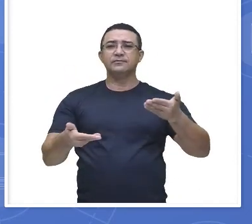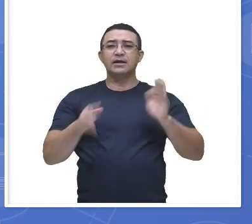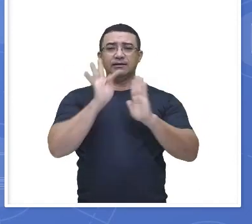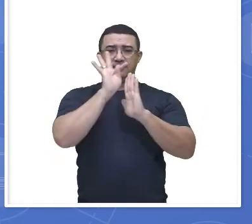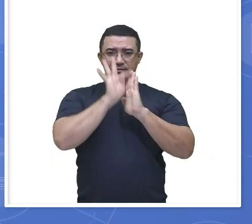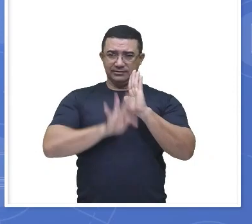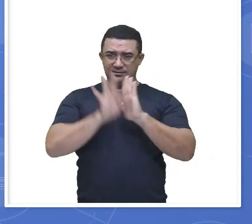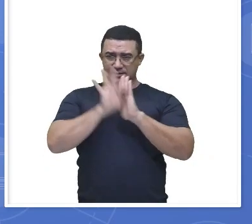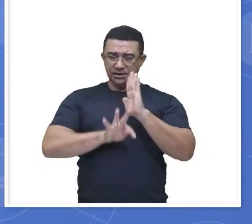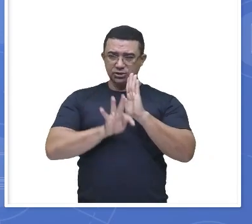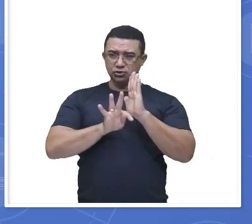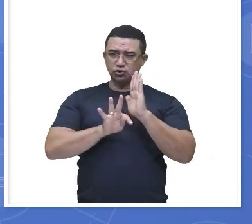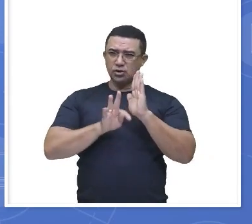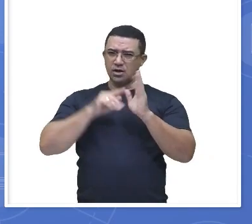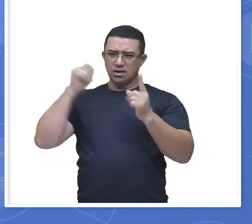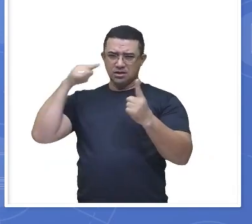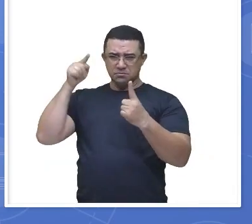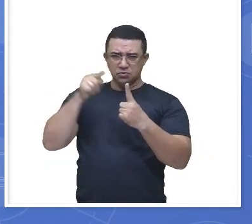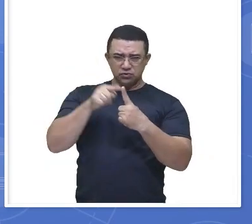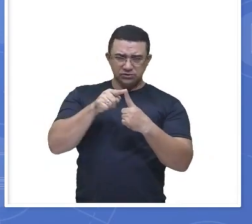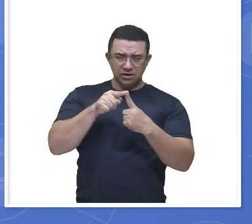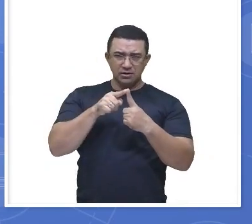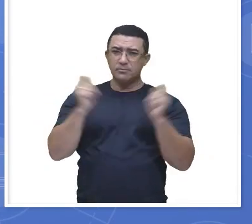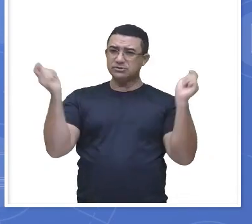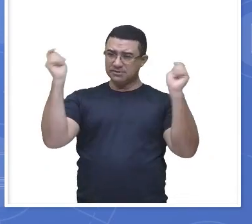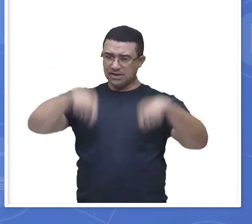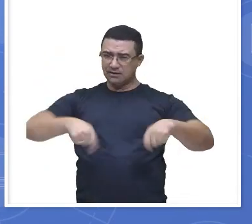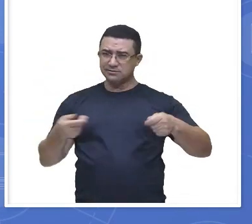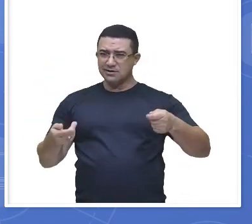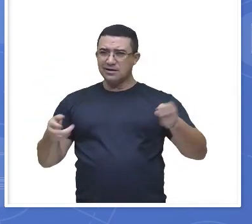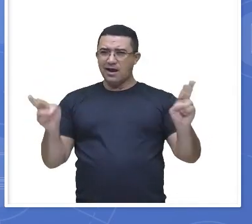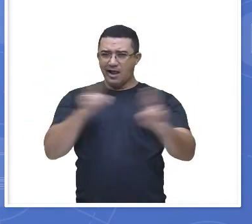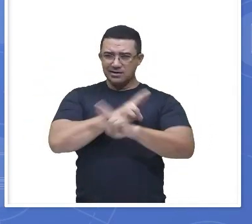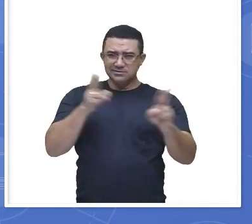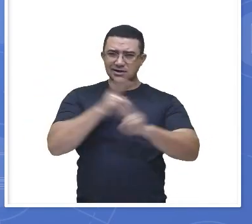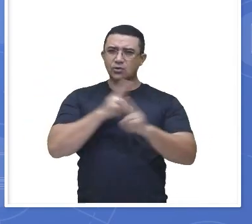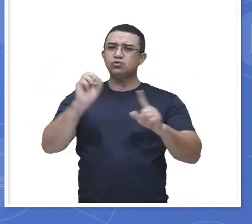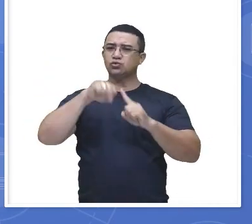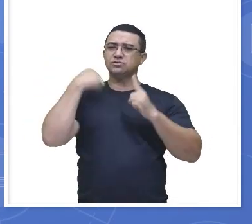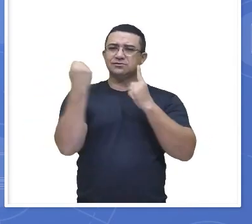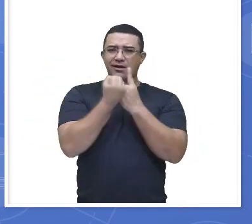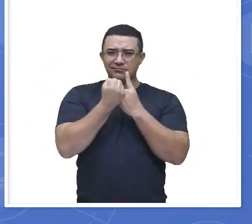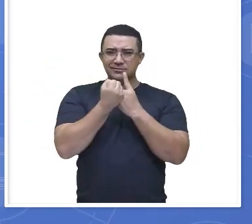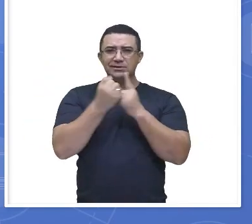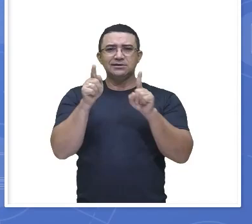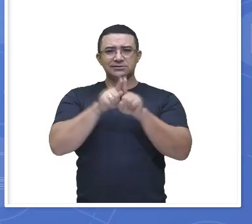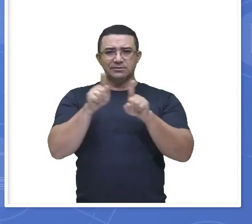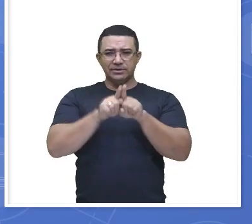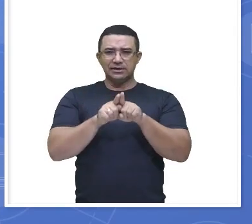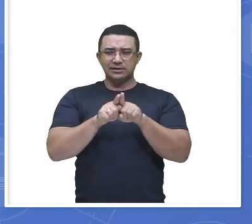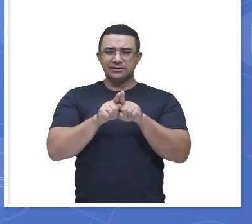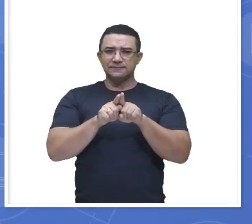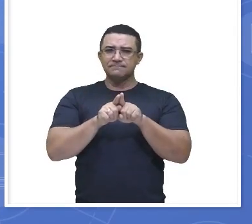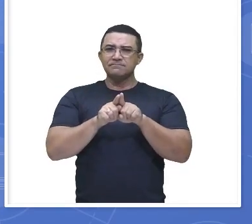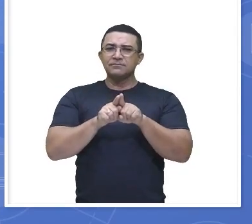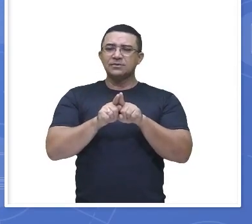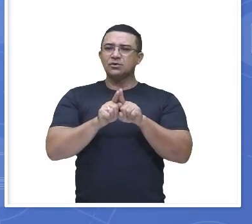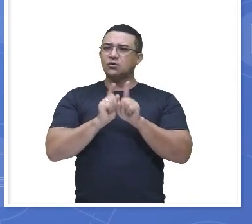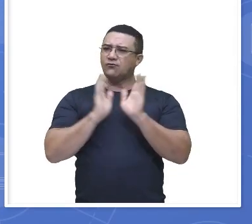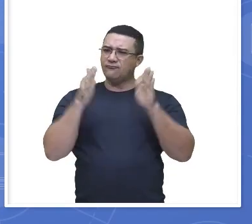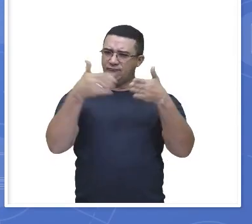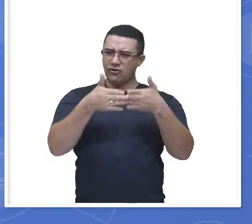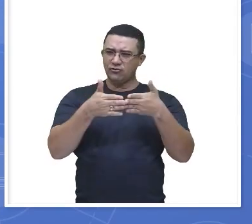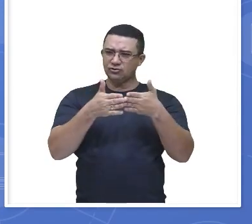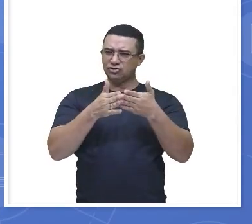como as intenções e as possibilidades de interação social e as necessidades de interação são muitas, são